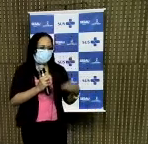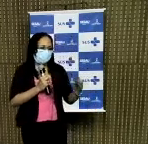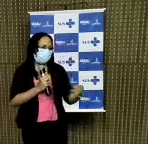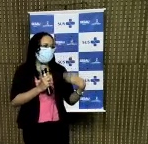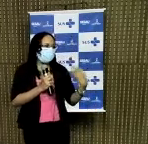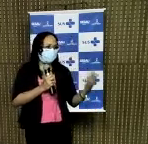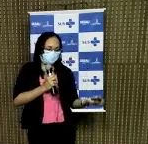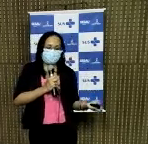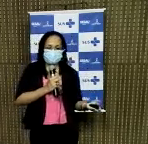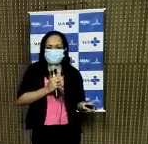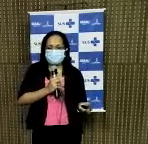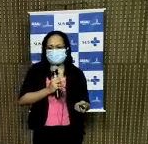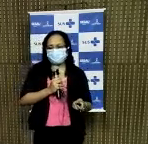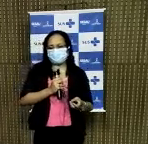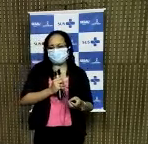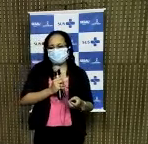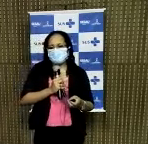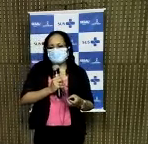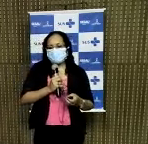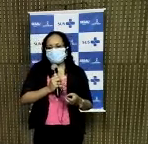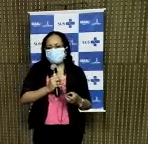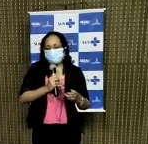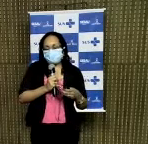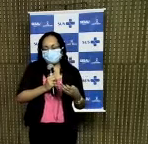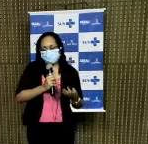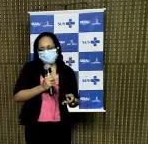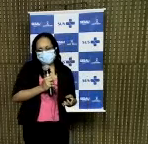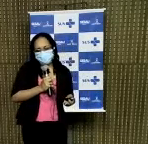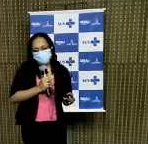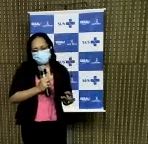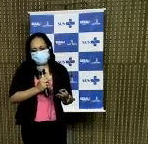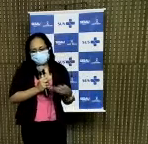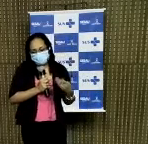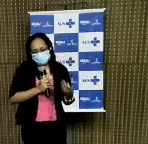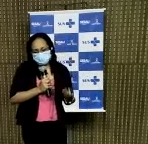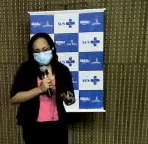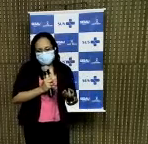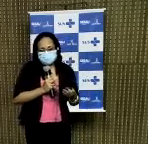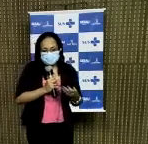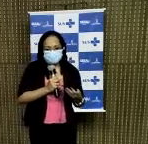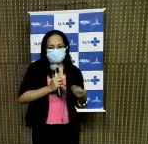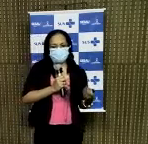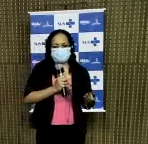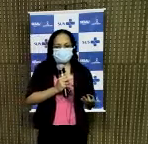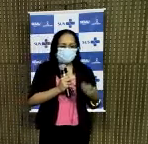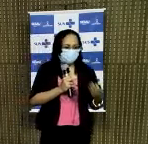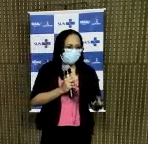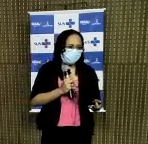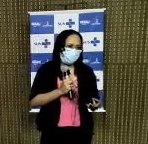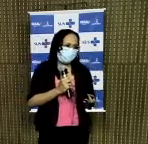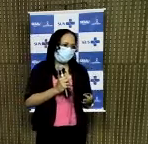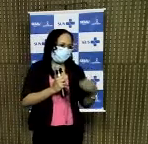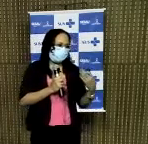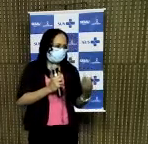mãe, principalmente no pós-parto, né? Então, dentro disso, a gente entende que dá para a gente fazer uma